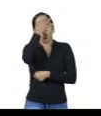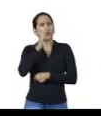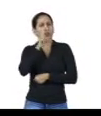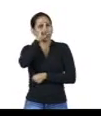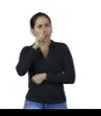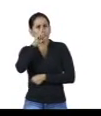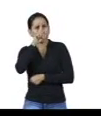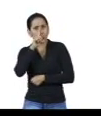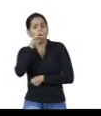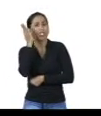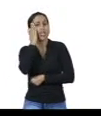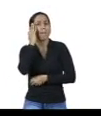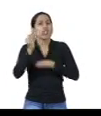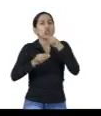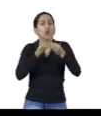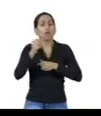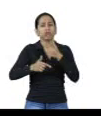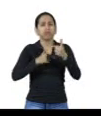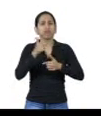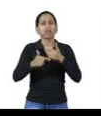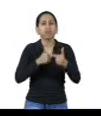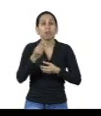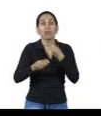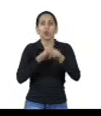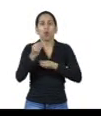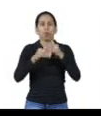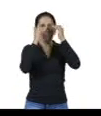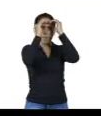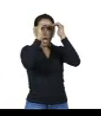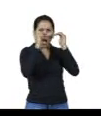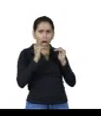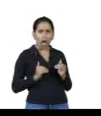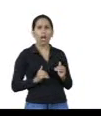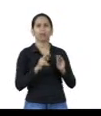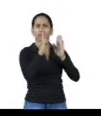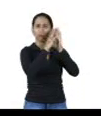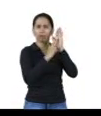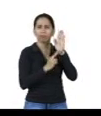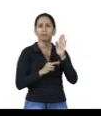das máquinas e realizar corretamente todos os procedimentos.